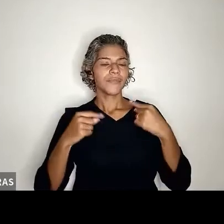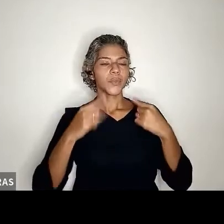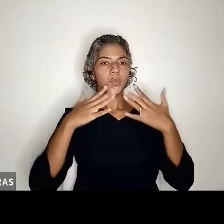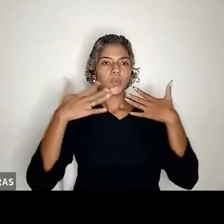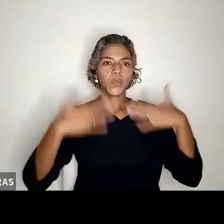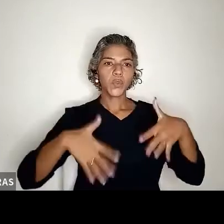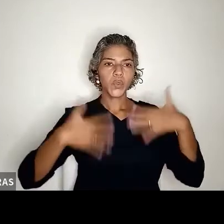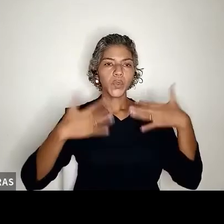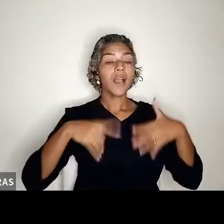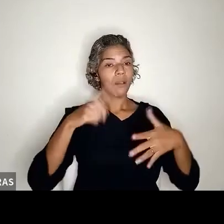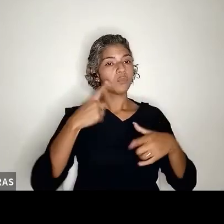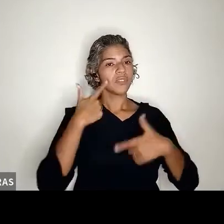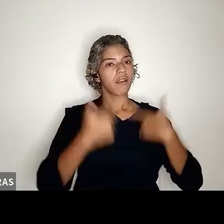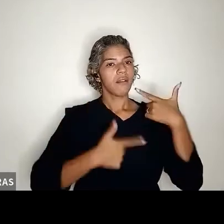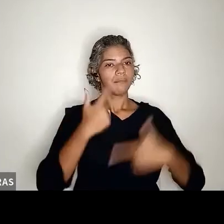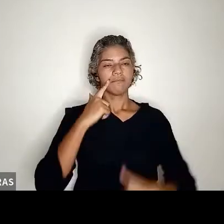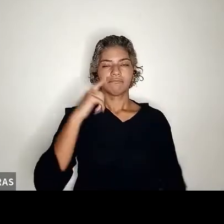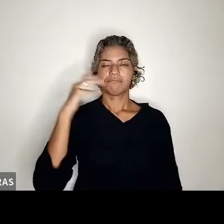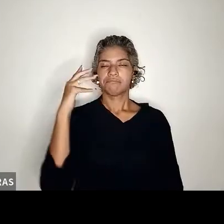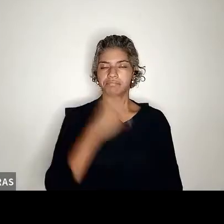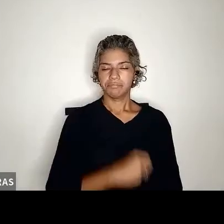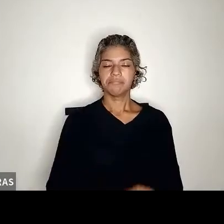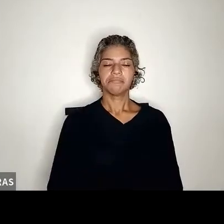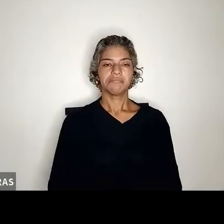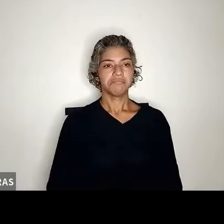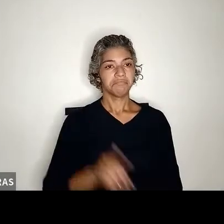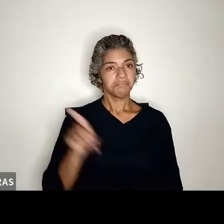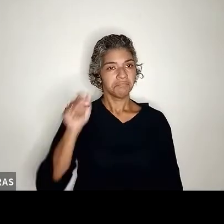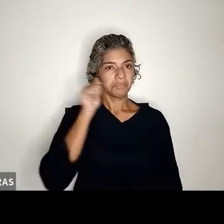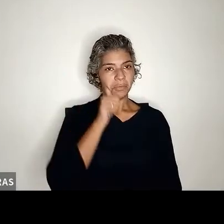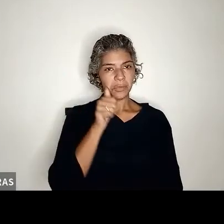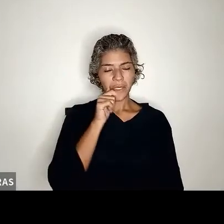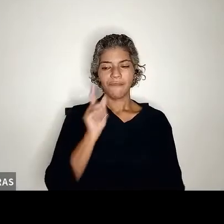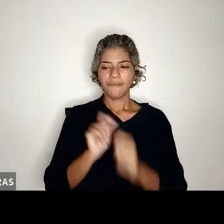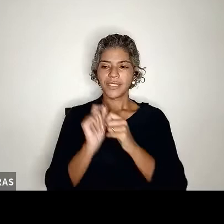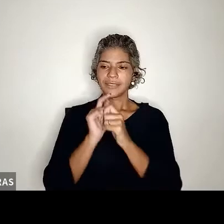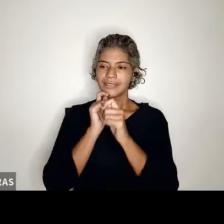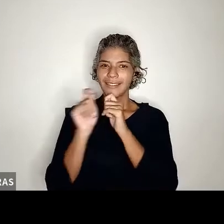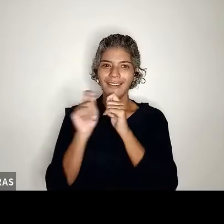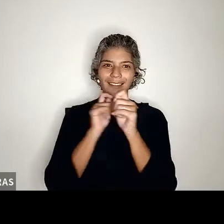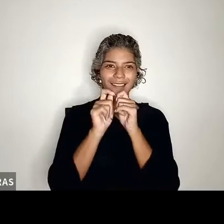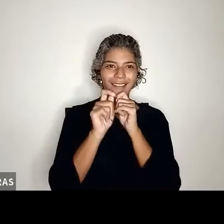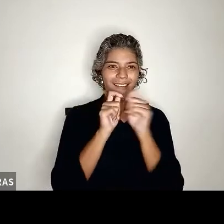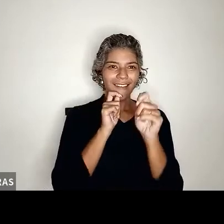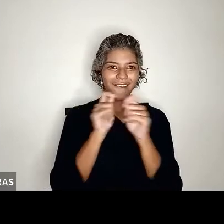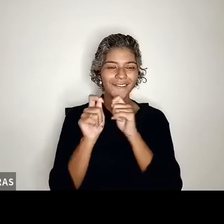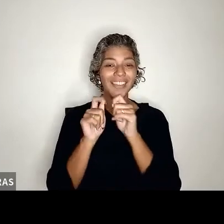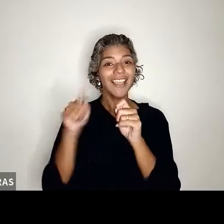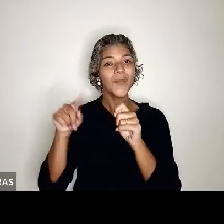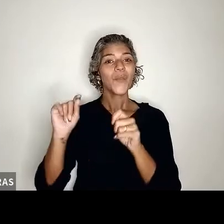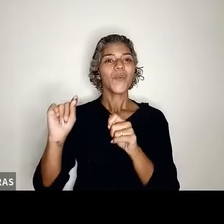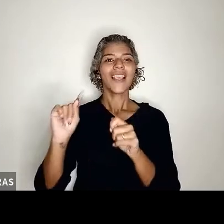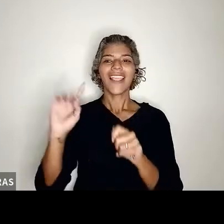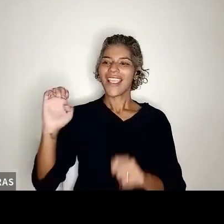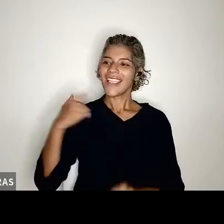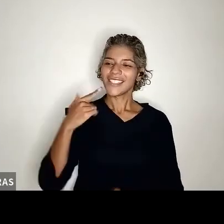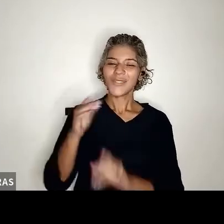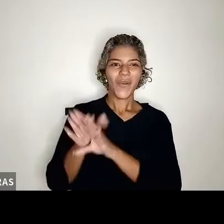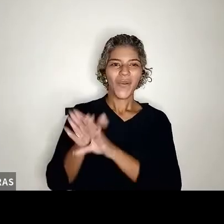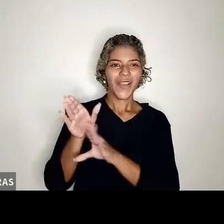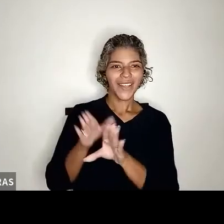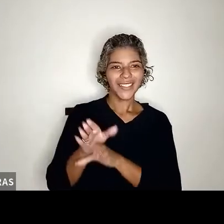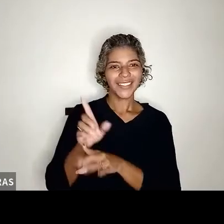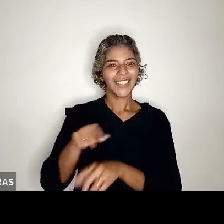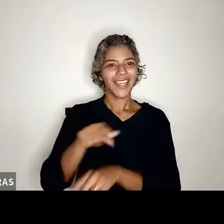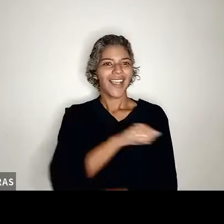bonito, porque essas mulheres foram entrevistadas, inclusive, por suas ex-orientandas, por suas alunas que estão na academia. Não